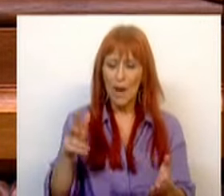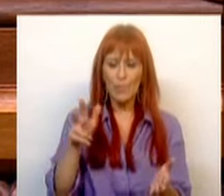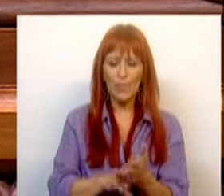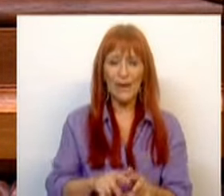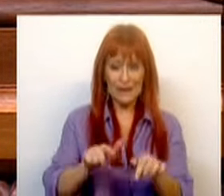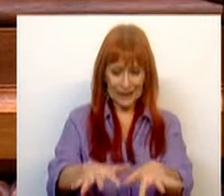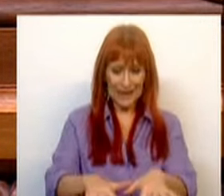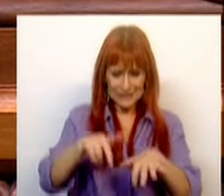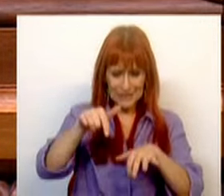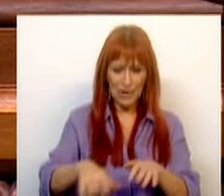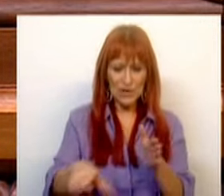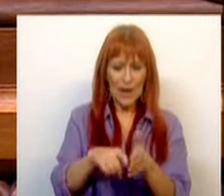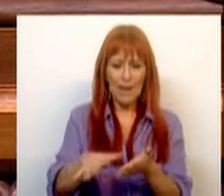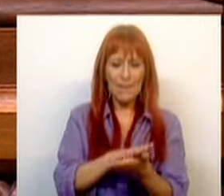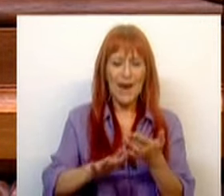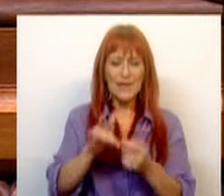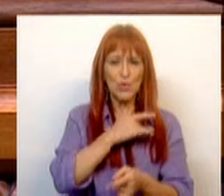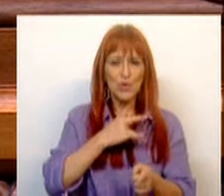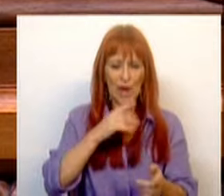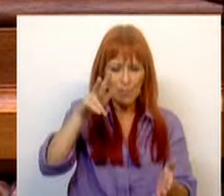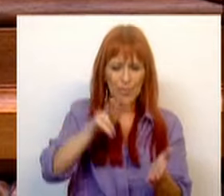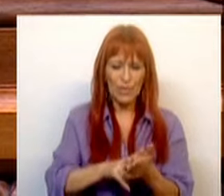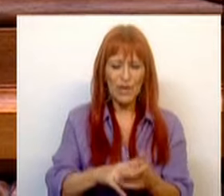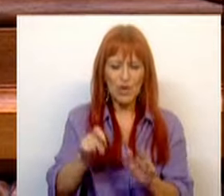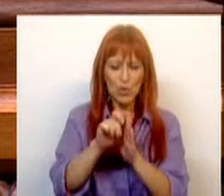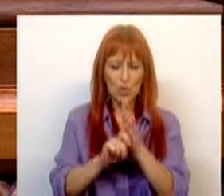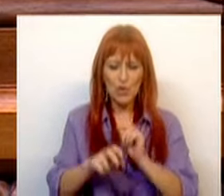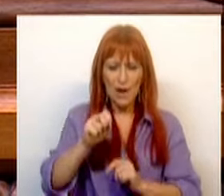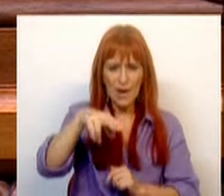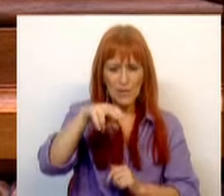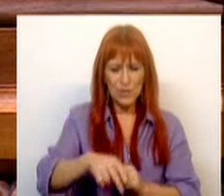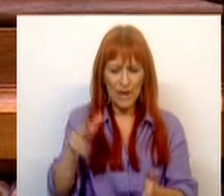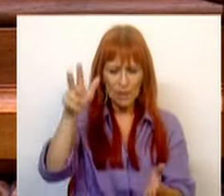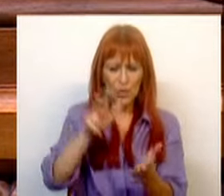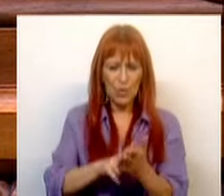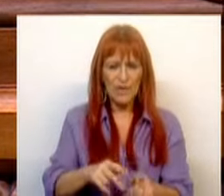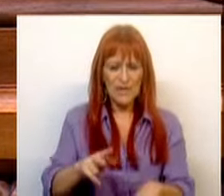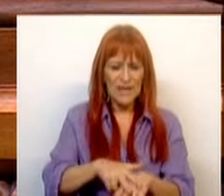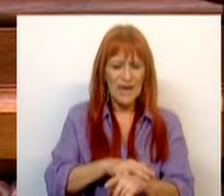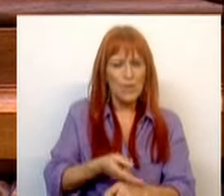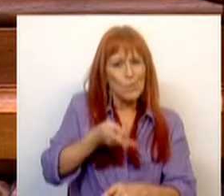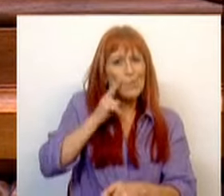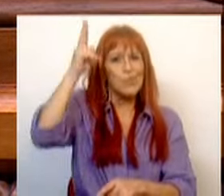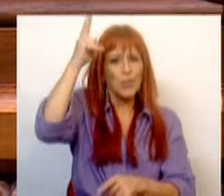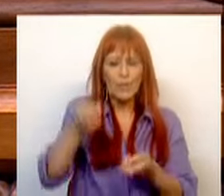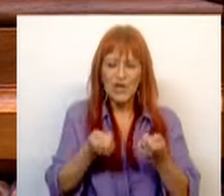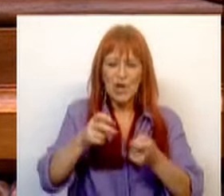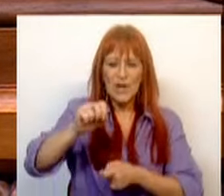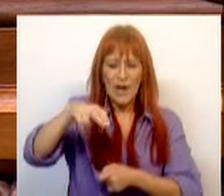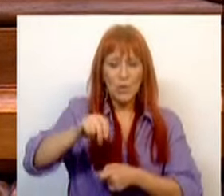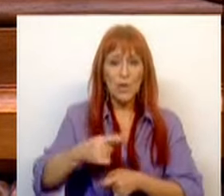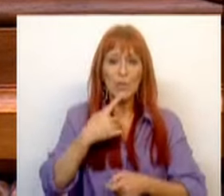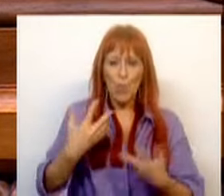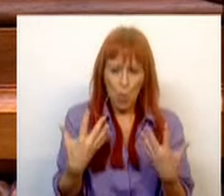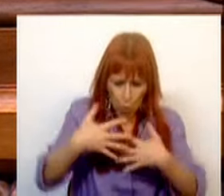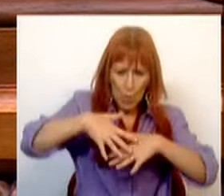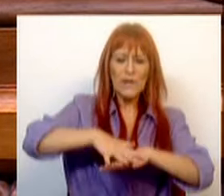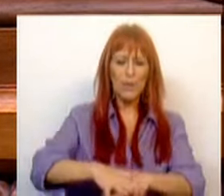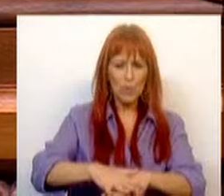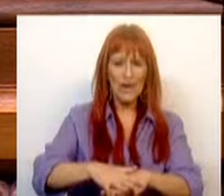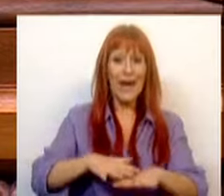nesta Assembleia a Lei de Bases da Saúde, aprovámos o Estatuto do SNS, aprovámos a Direção Executiva para gerir o SNS de forma integrada e